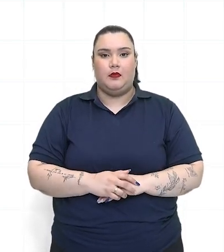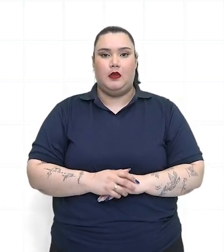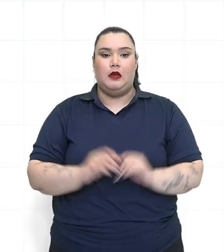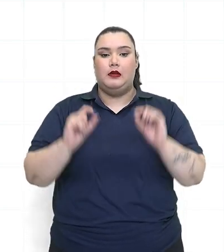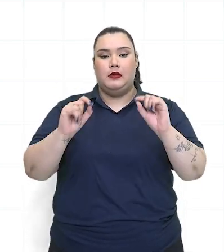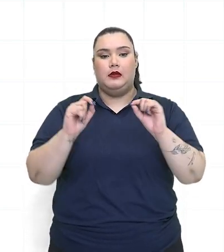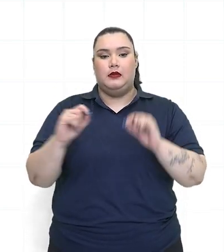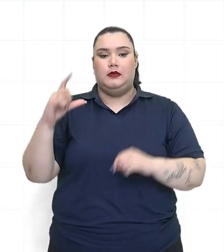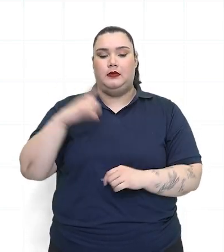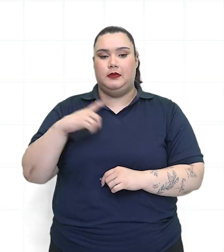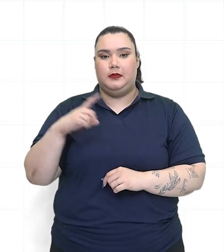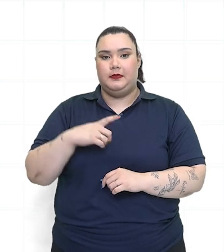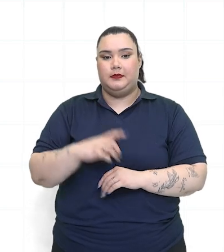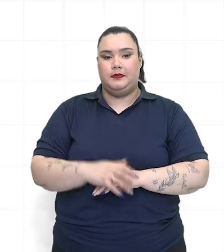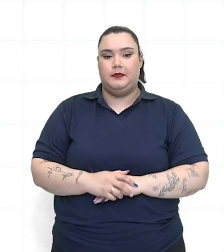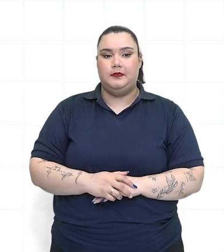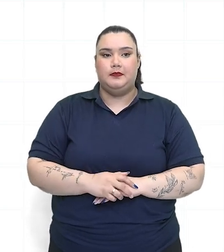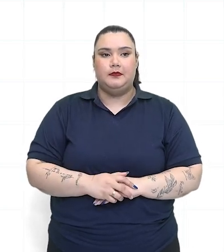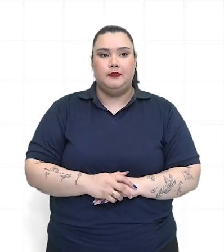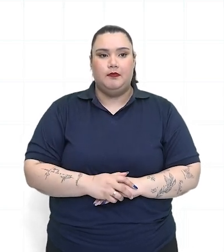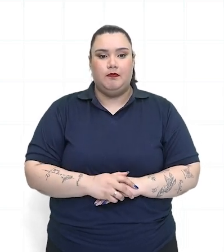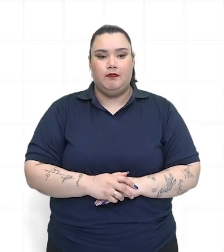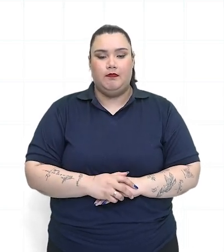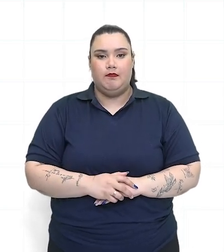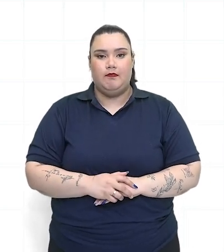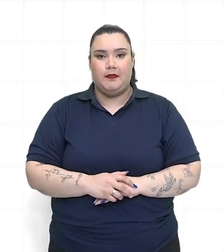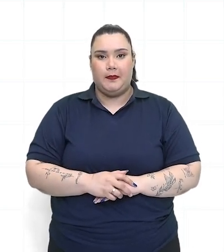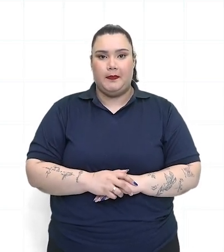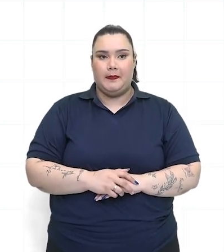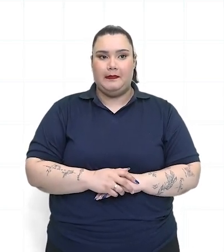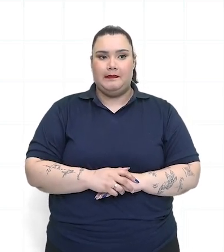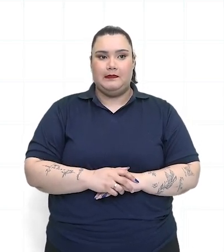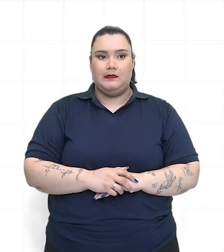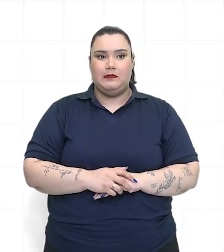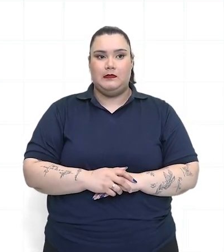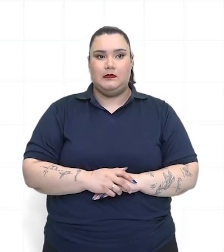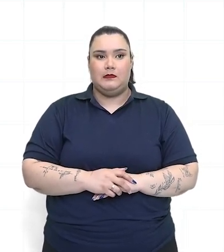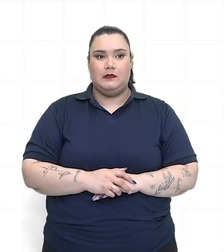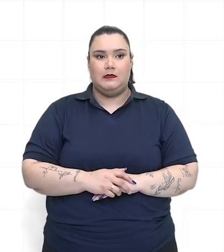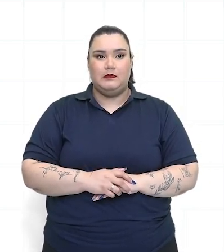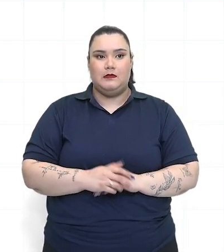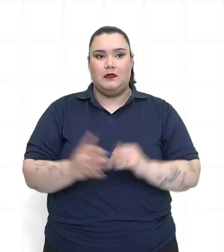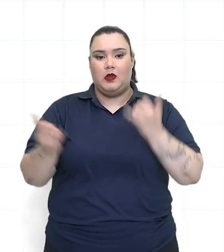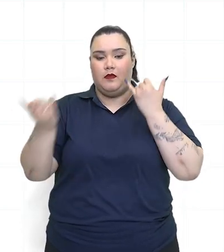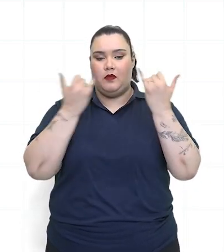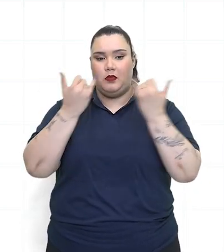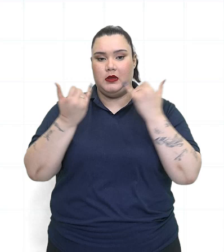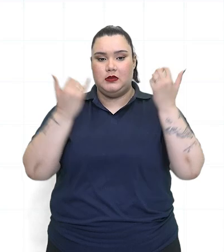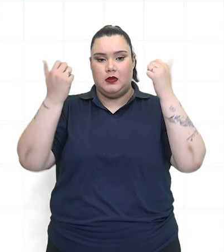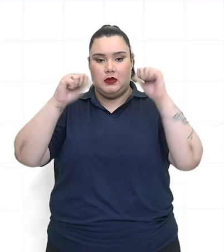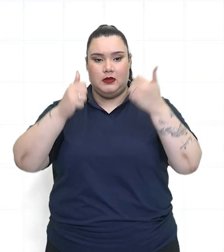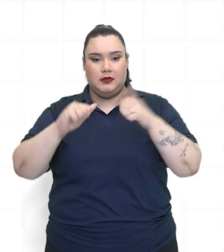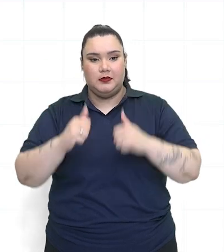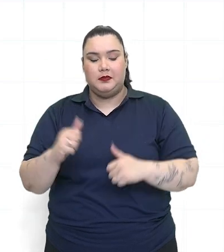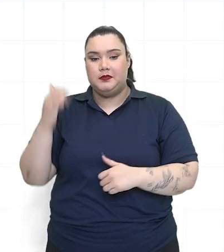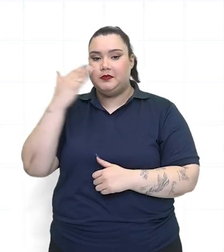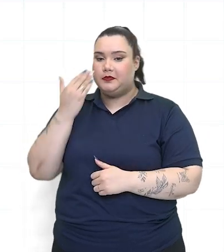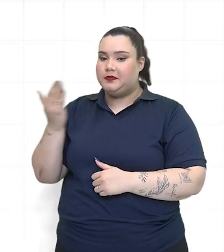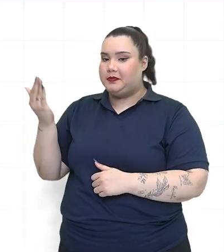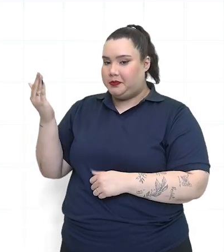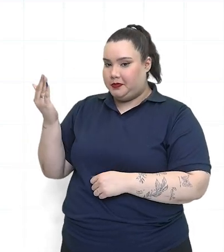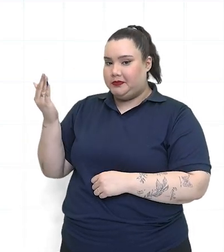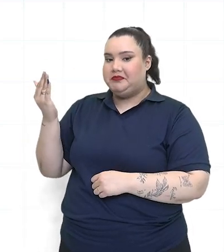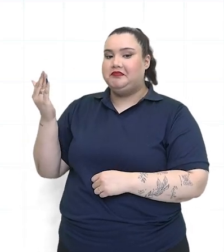é que nós temos? Nós temos, então, uma informação implícita. Vamos analisar uma informação que